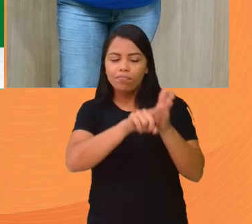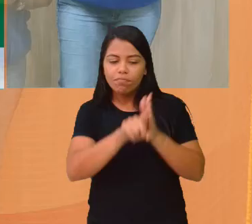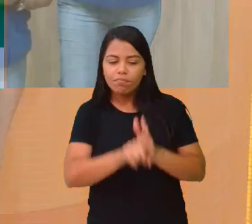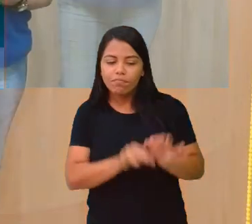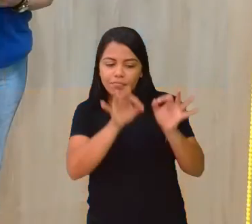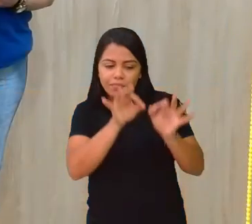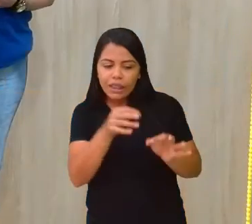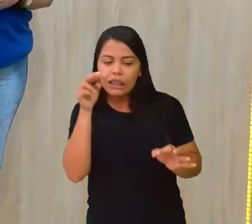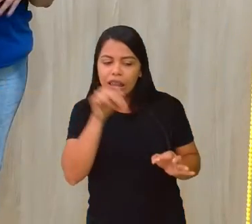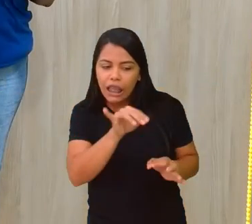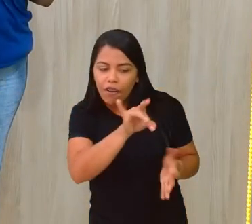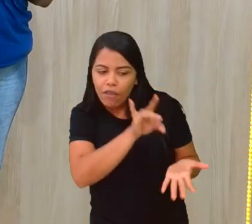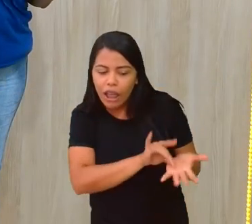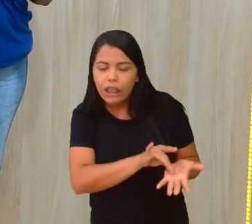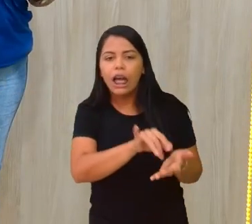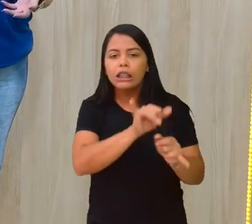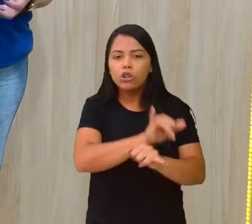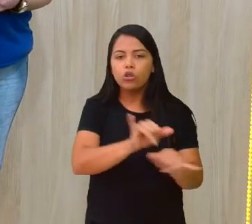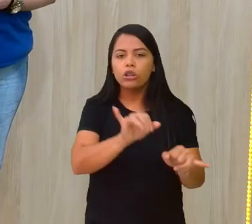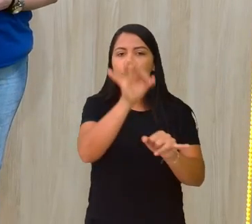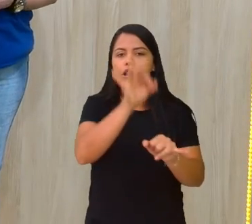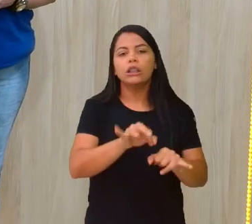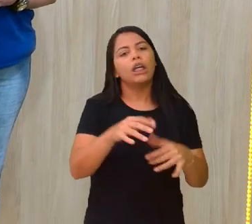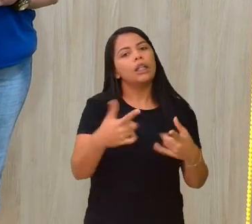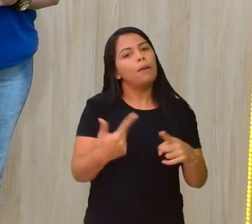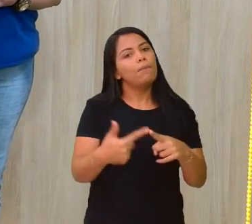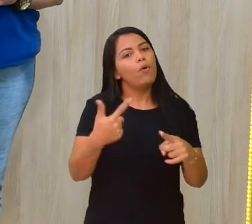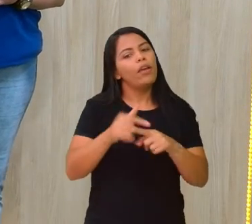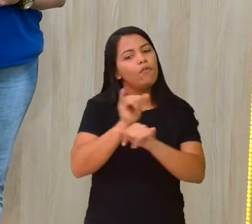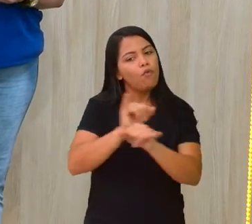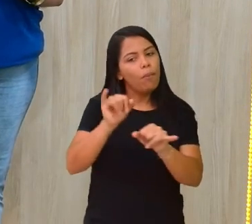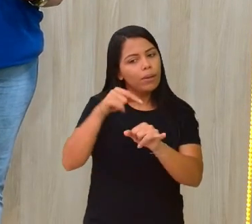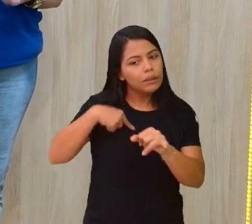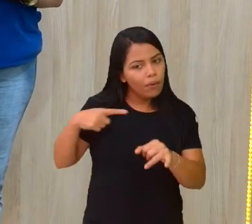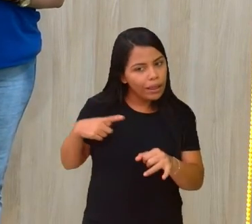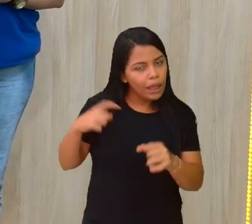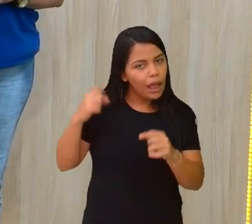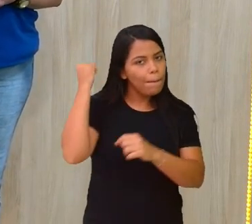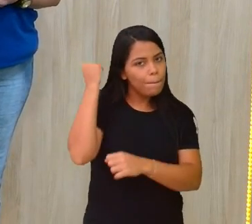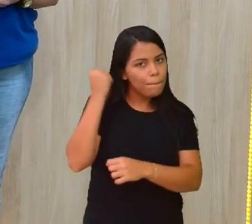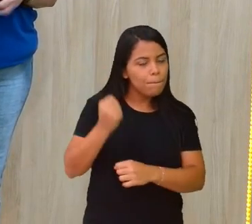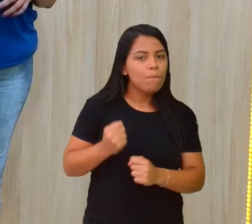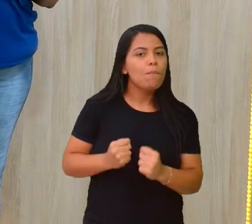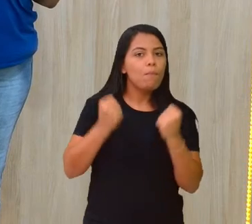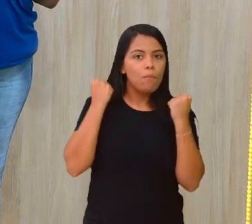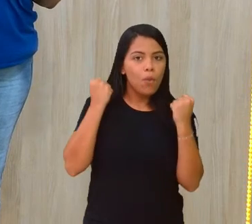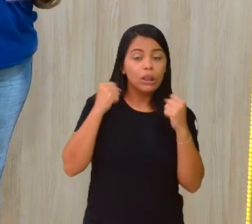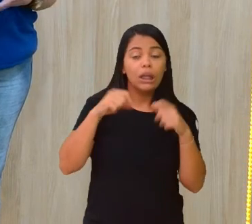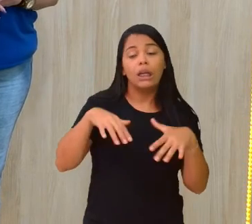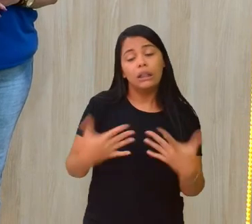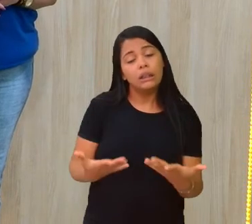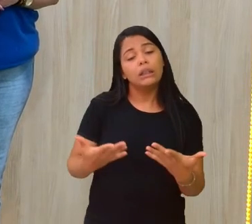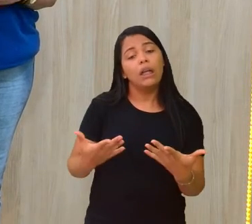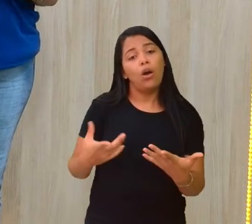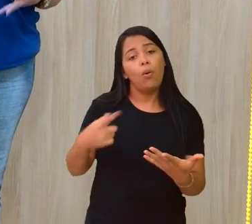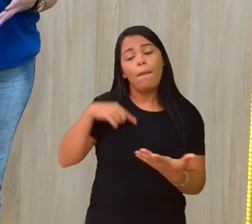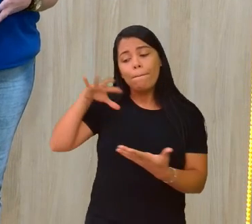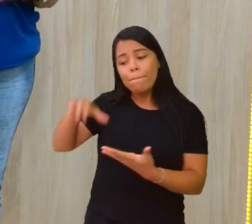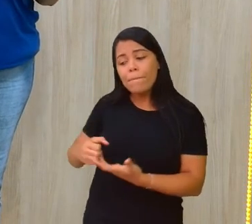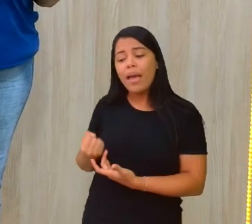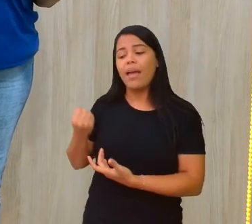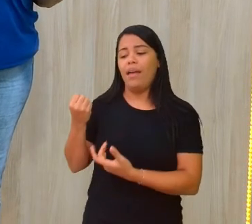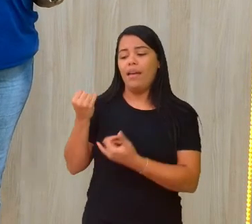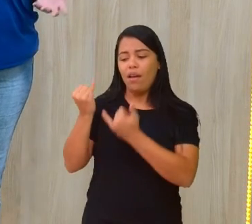se a notícia é isso mesmo, né? Informação é poder, tá certo? Então, tenham informações corretas para passar essas informações para